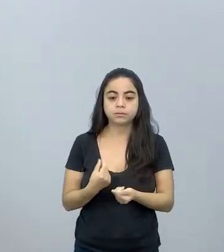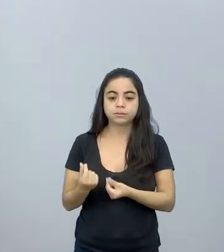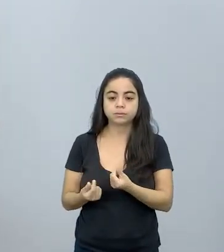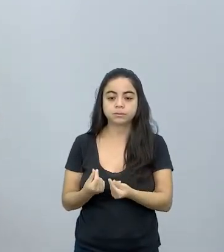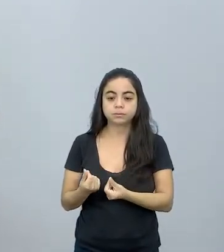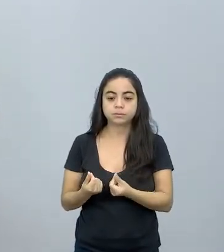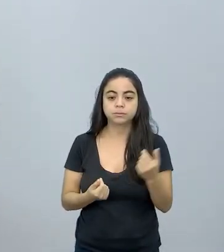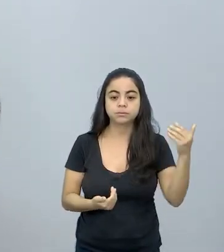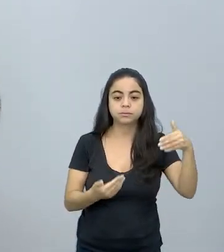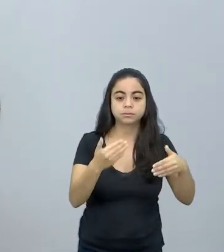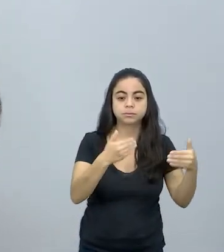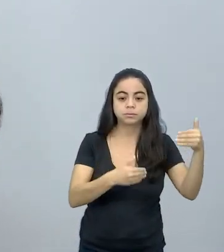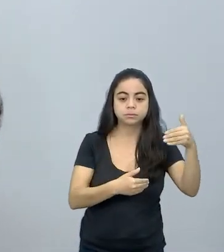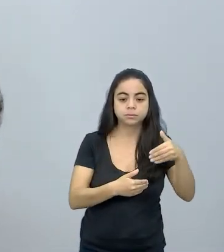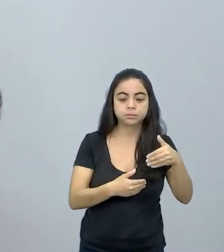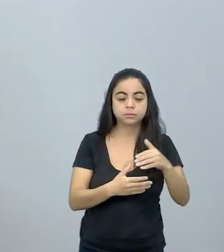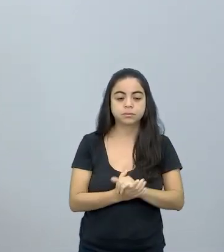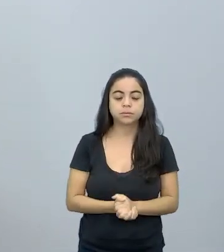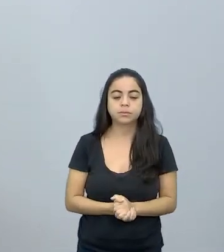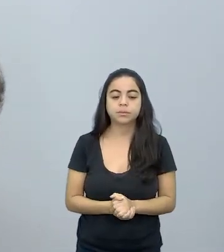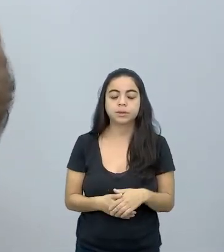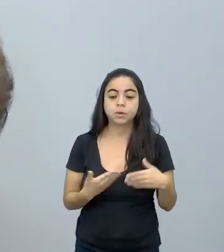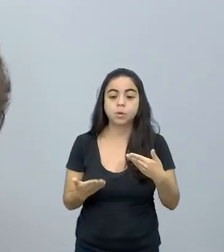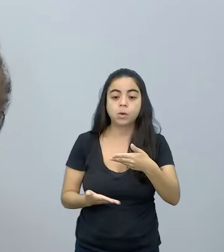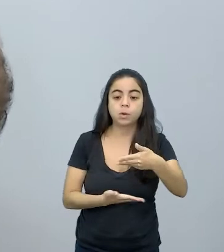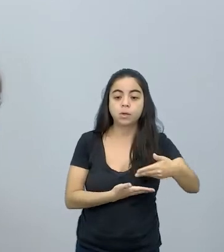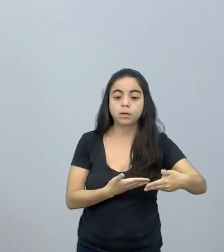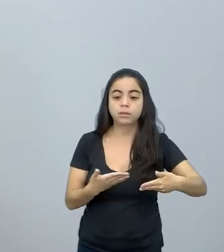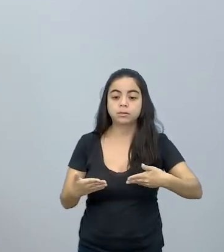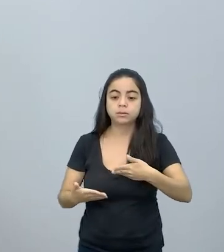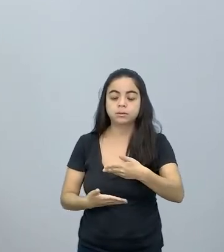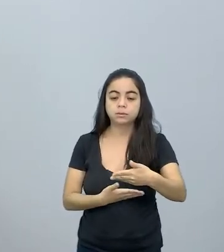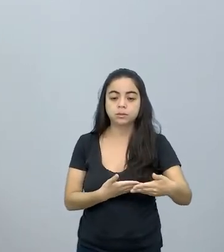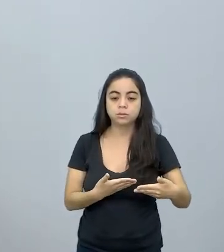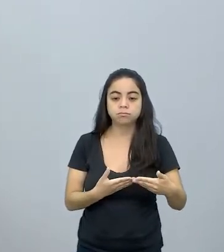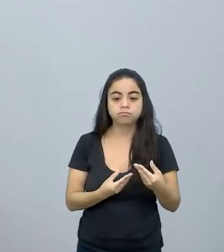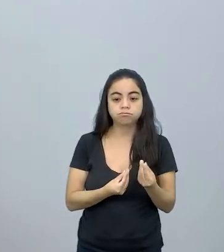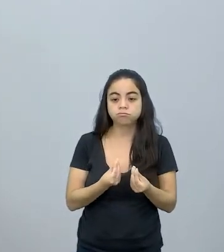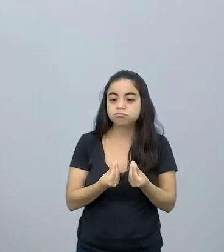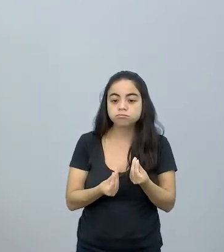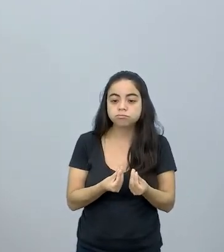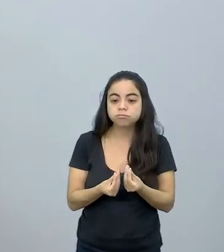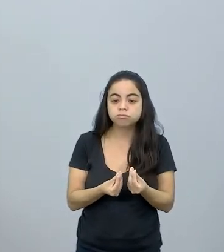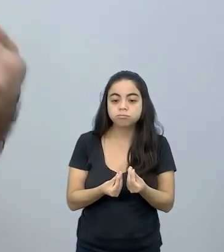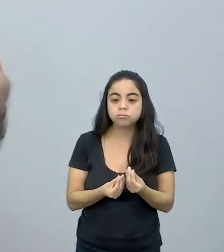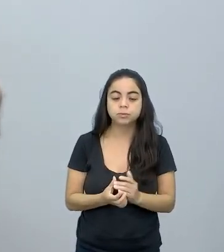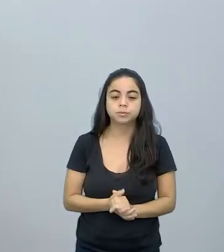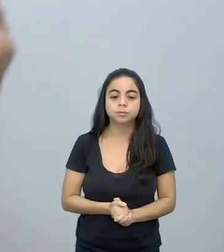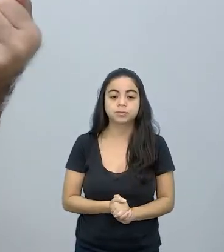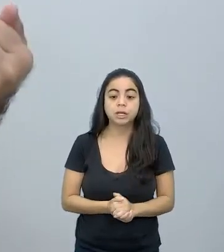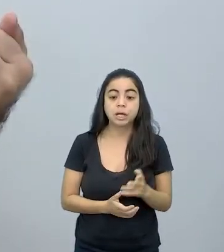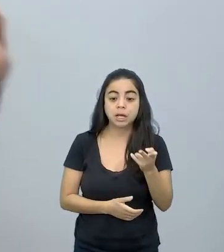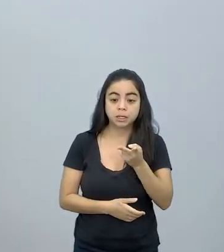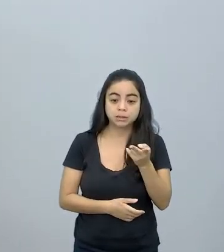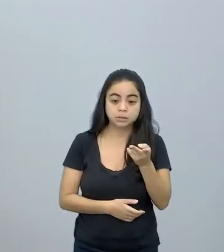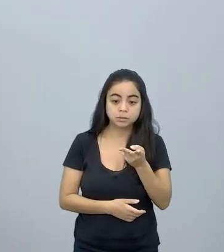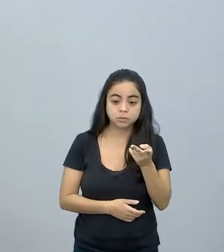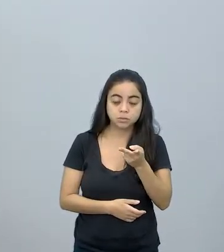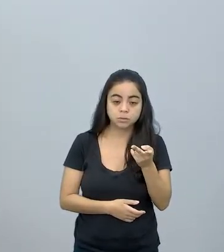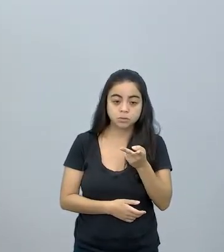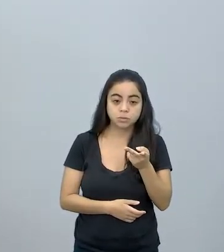à imigração. Então, eu estou relacionando essas duas coisas numa pergunta. E essas duas coisas são o que